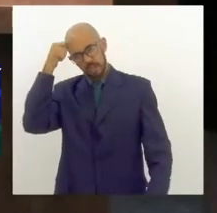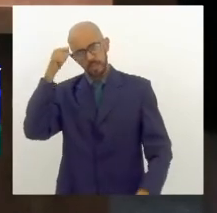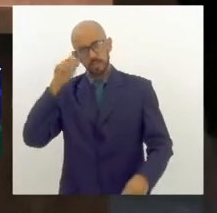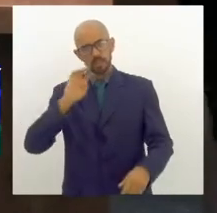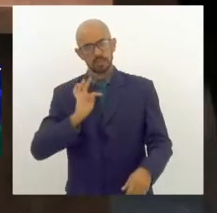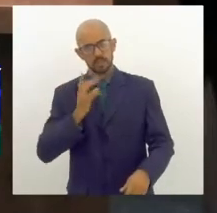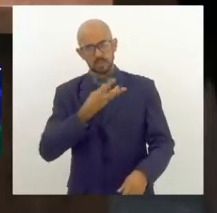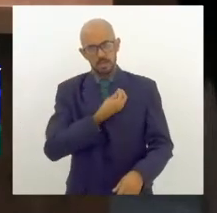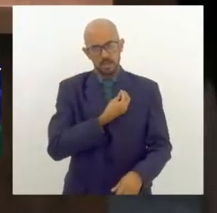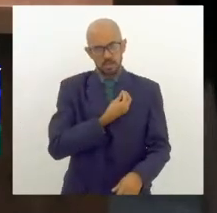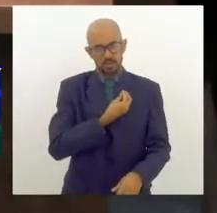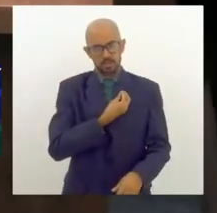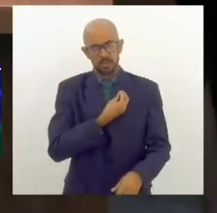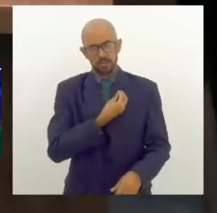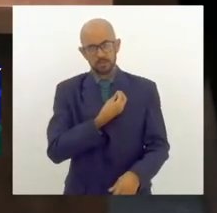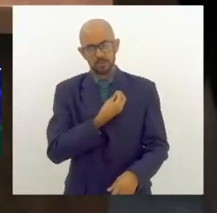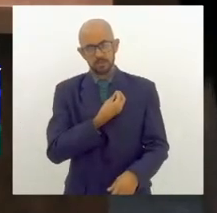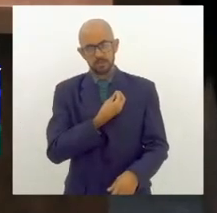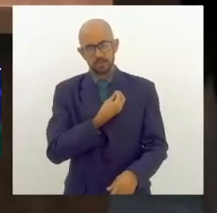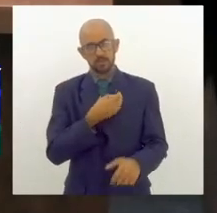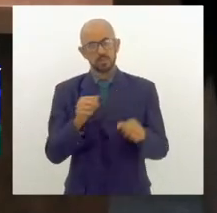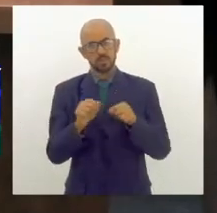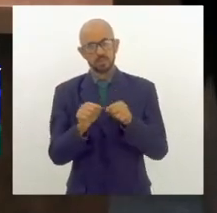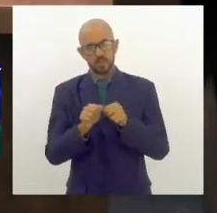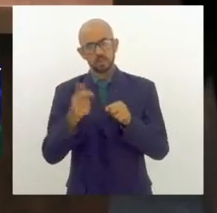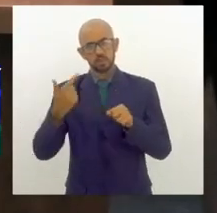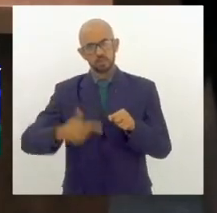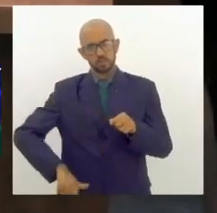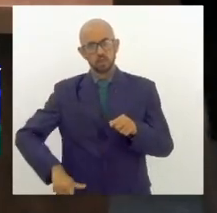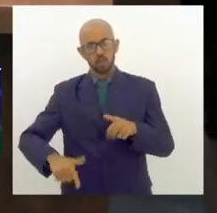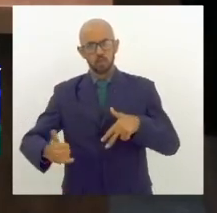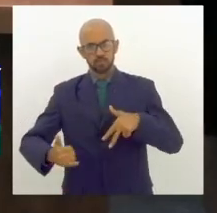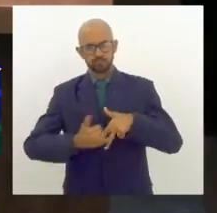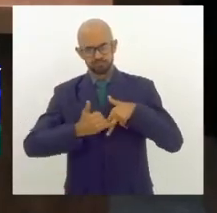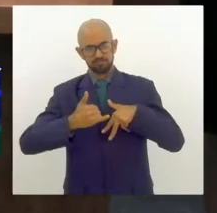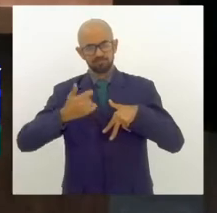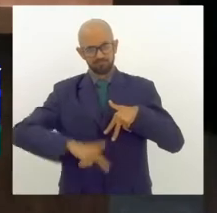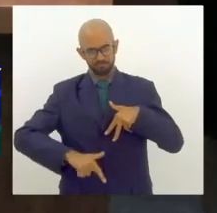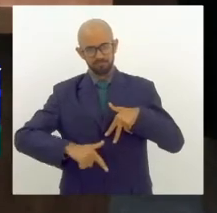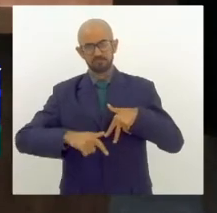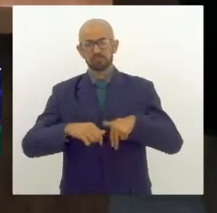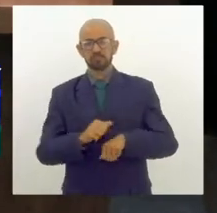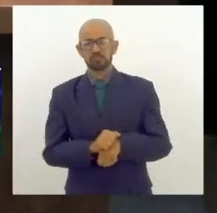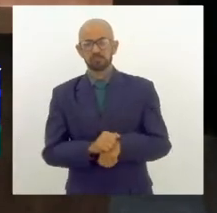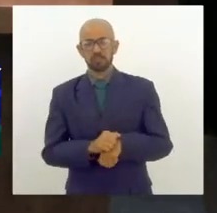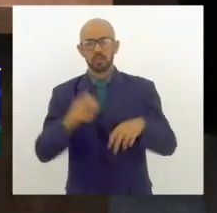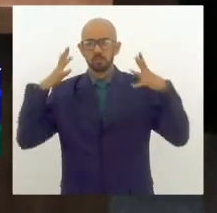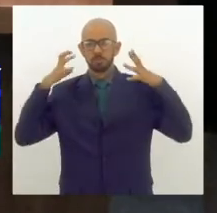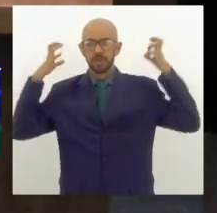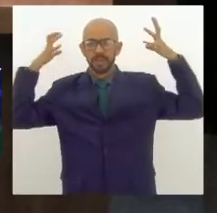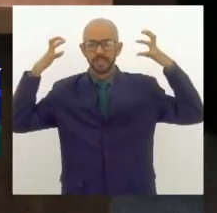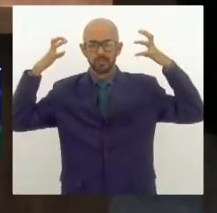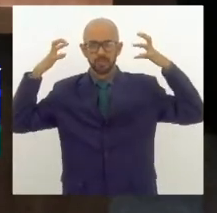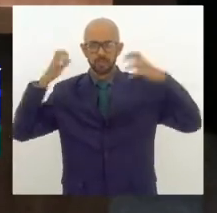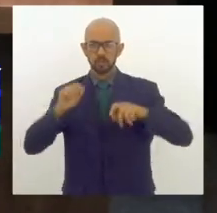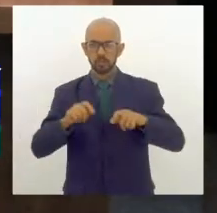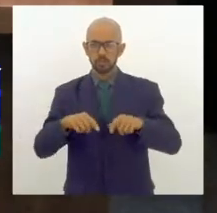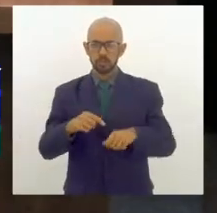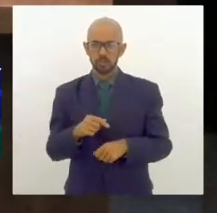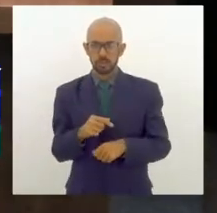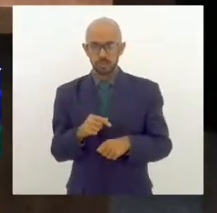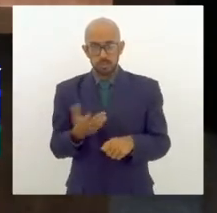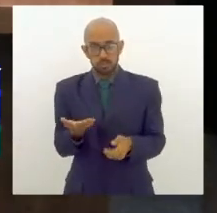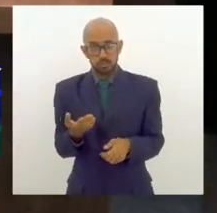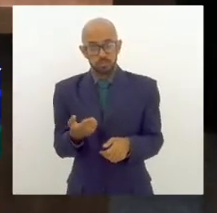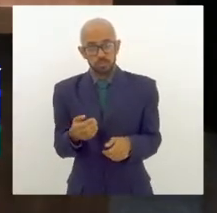trans, para fazer, mais uma vez, a revitimização. Então, Marielle Franco, senhora presidenta, que faria